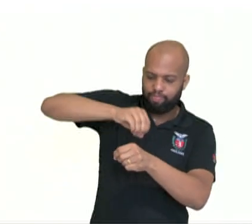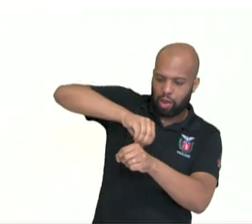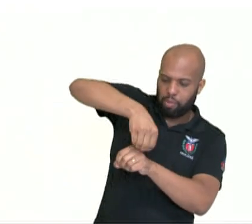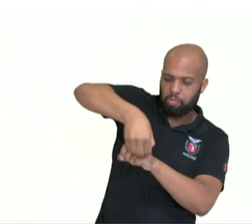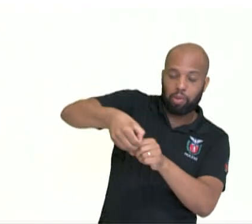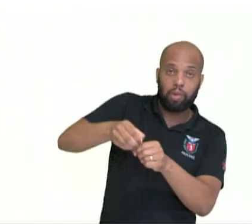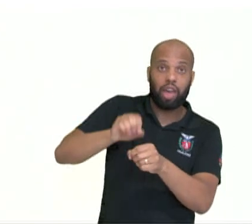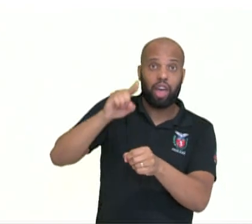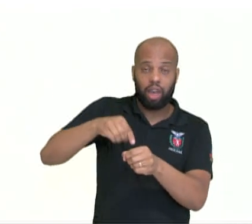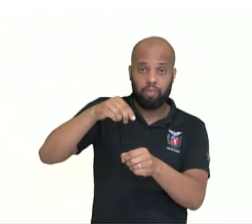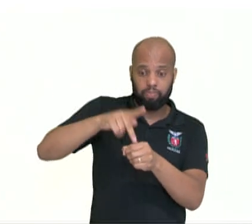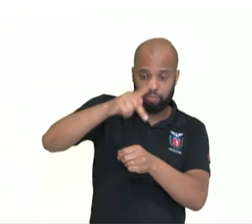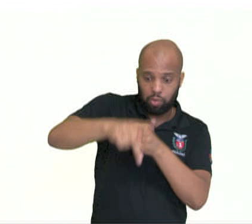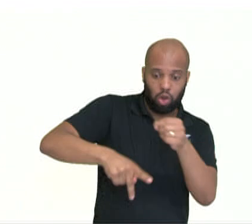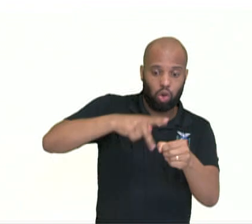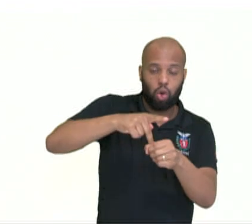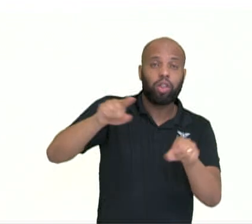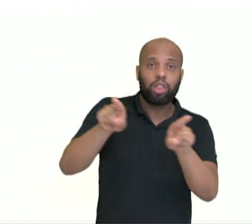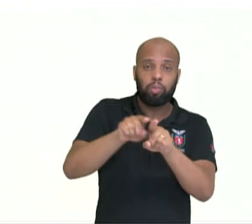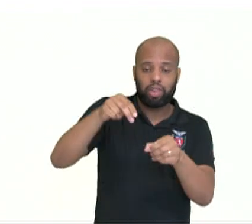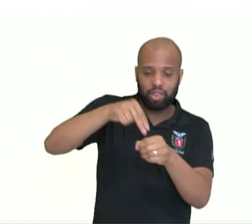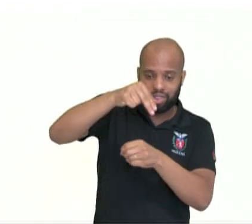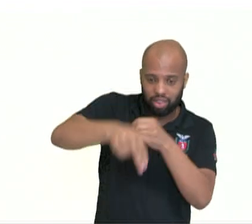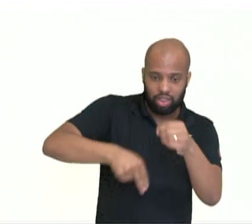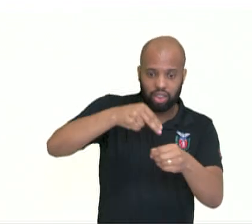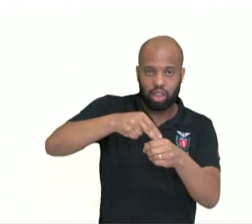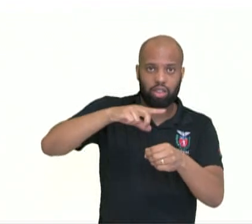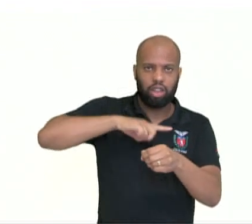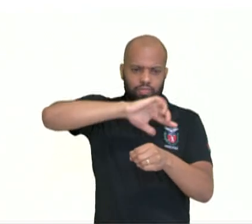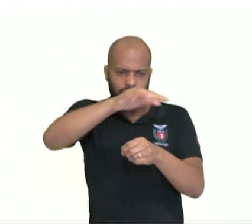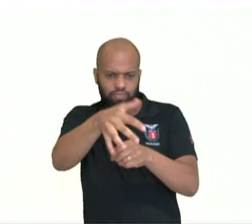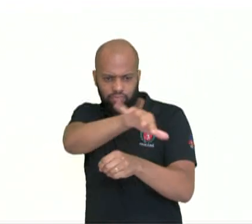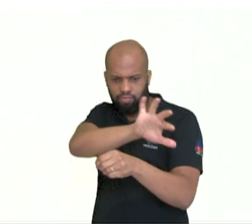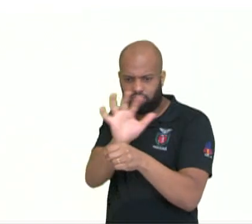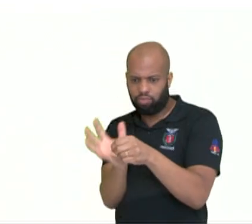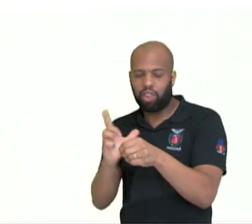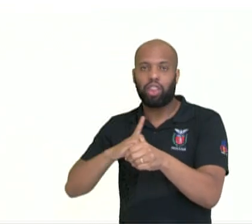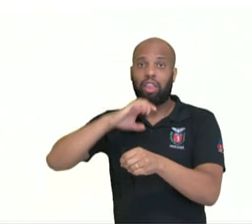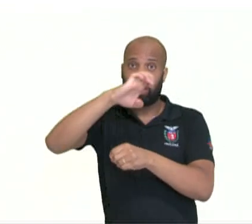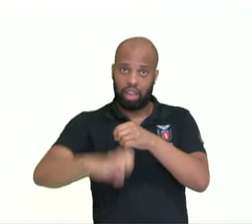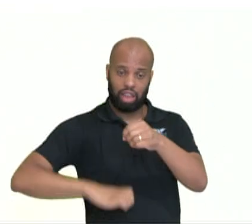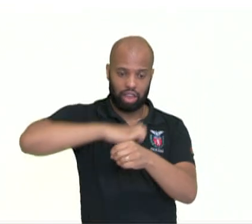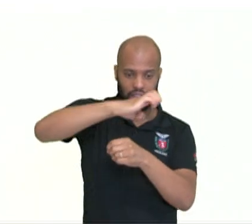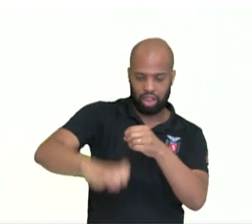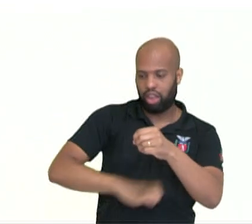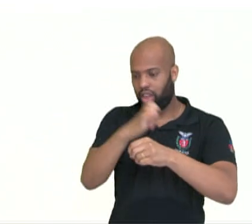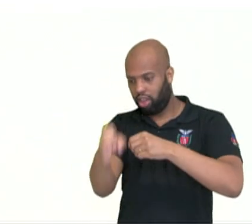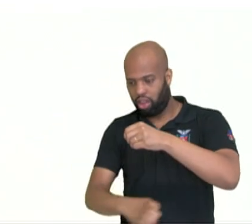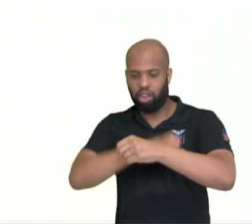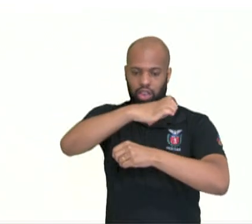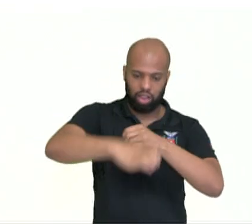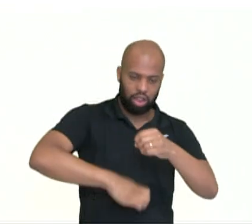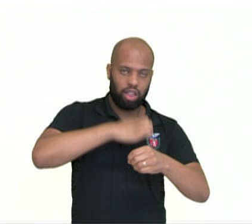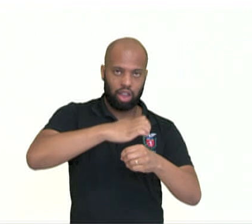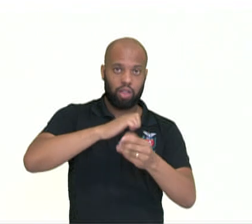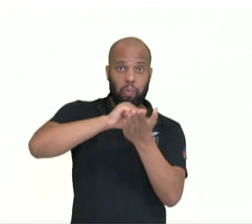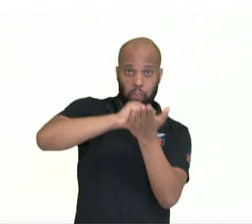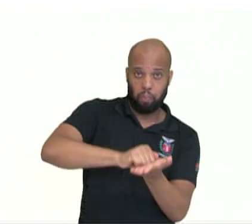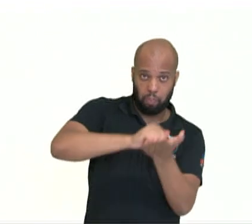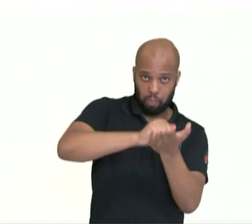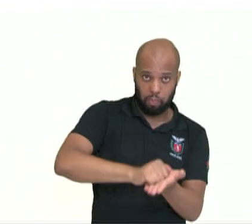nêutrons, e ao redor dele a eletrosfera, onde tem os elétrons orbitando, ok? Lembrar que a massa